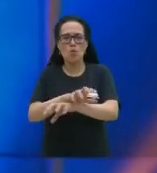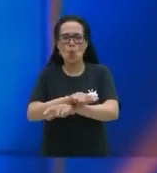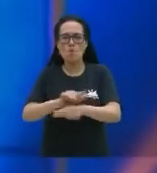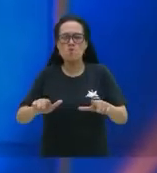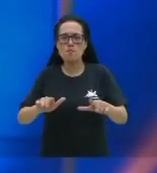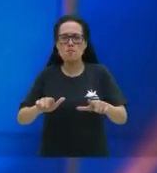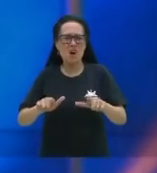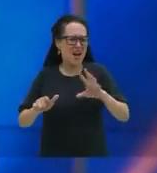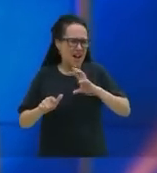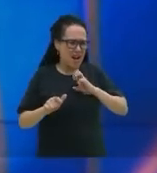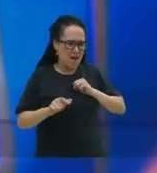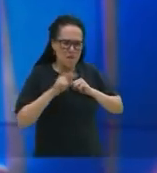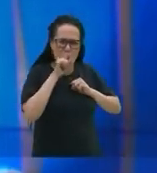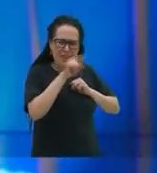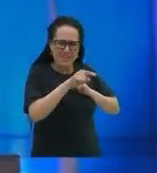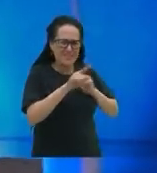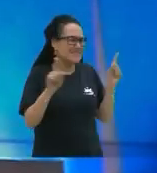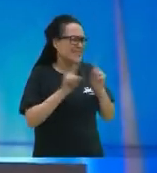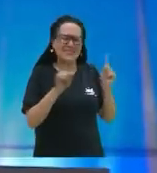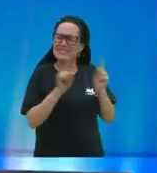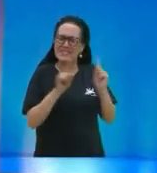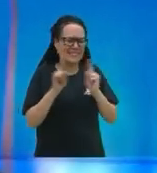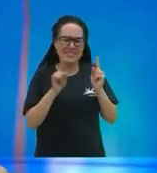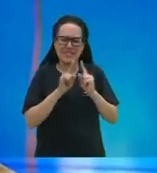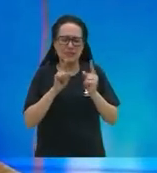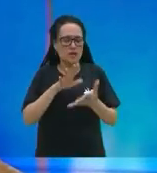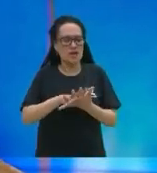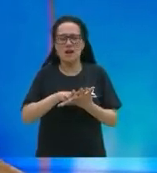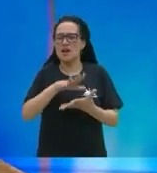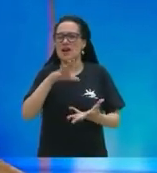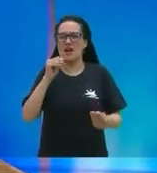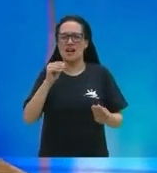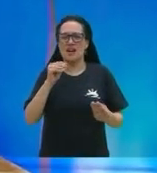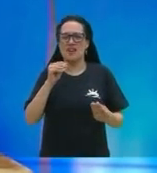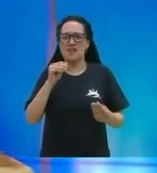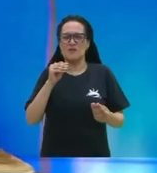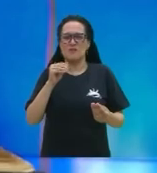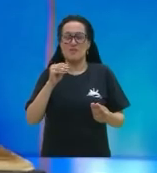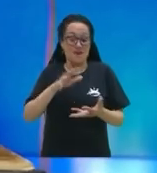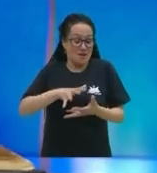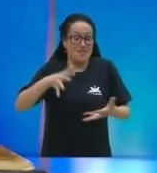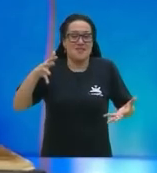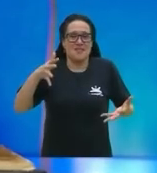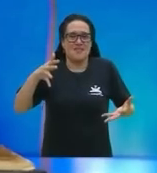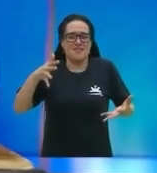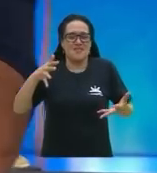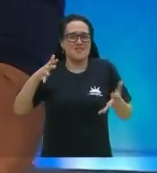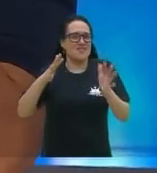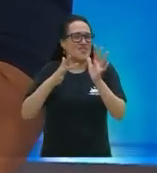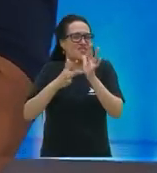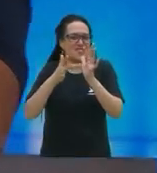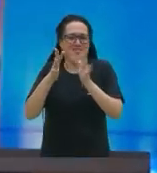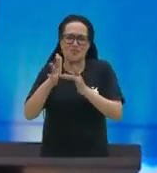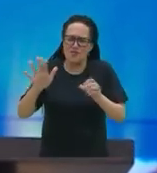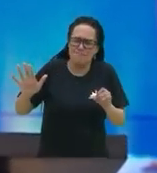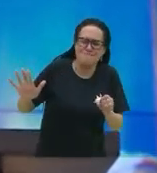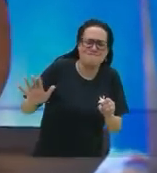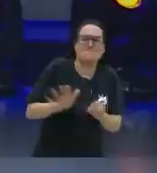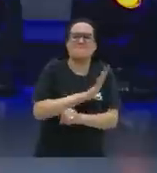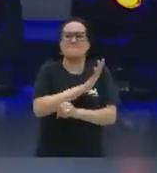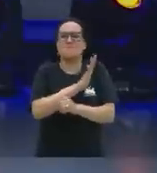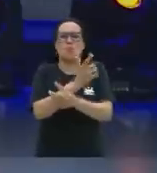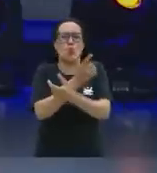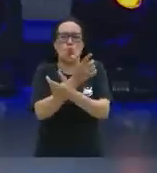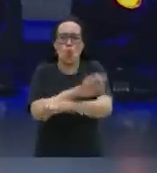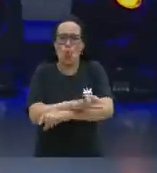que eu preciso, a sua alma é muito grande, e só Jesus pode preencher o vazio dessa alma,